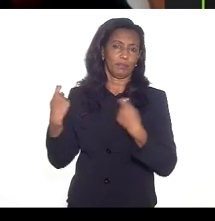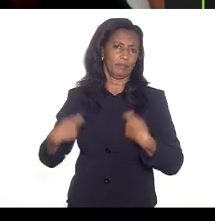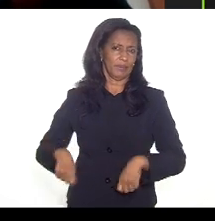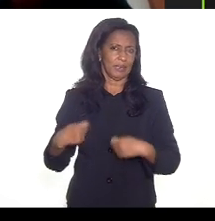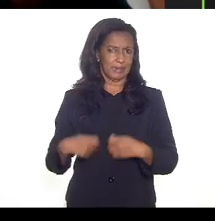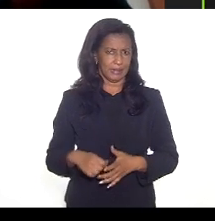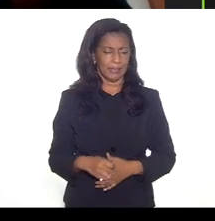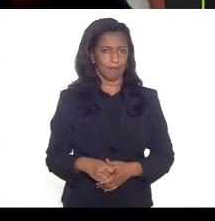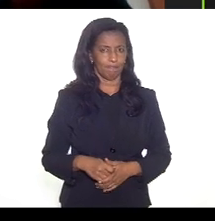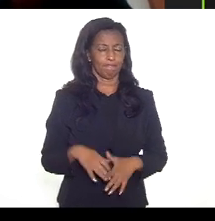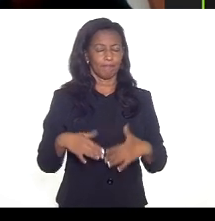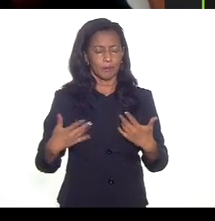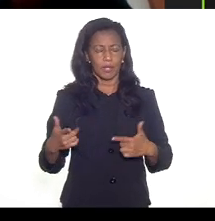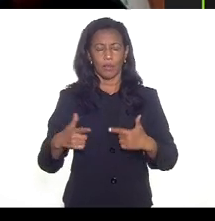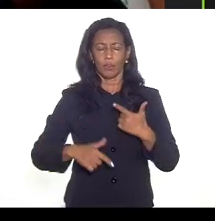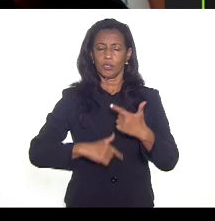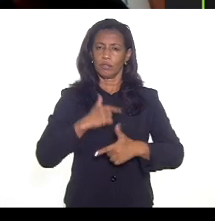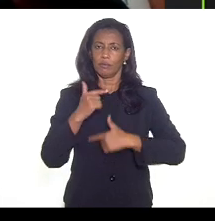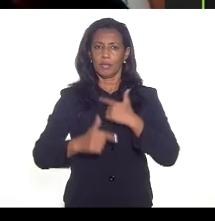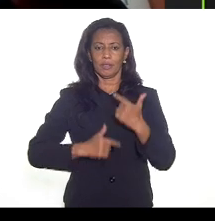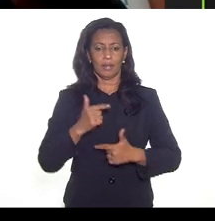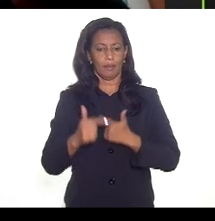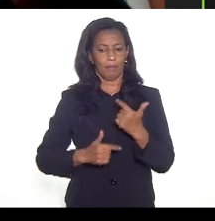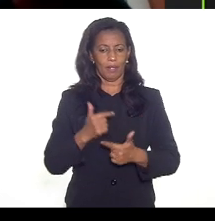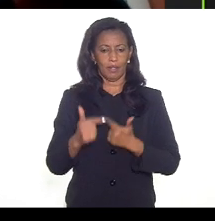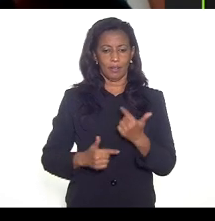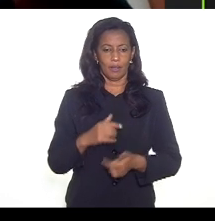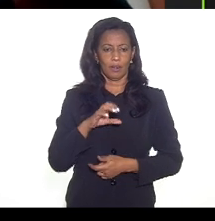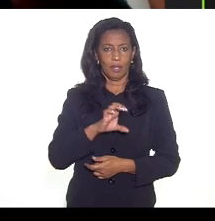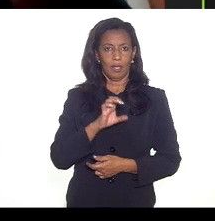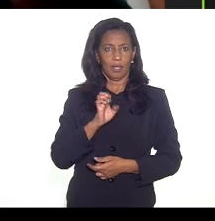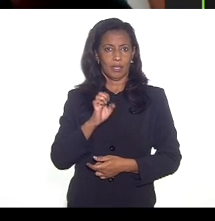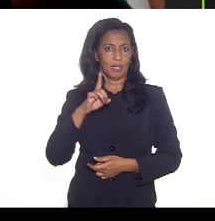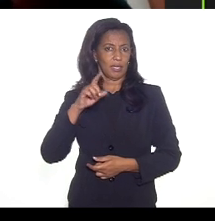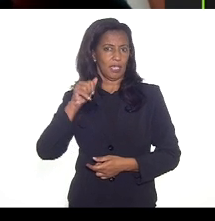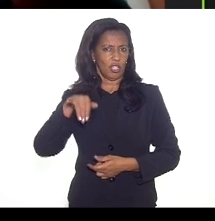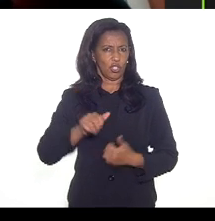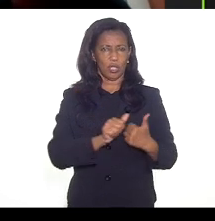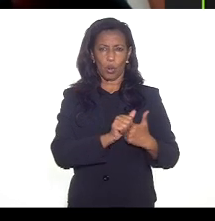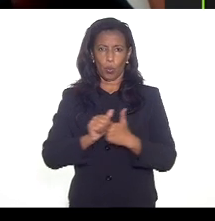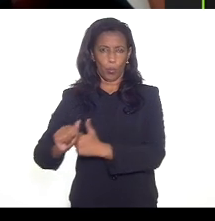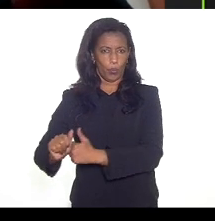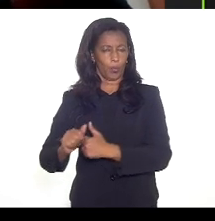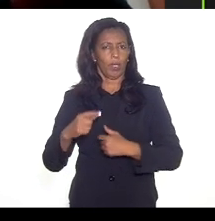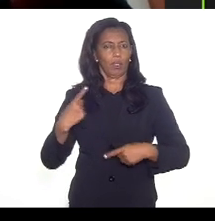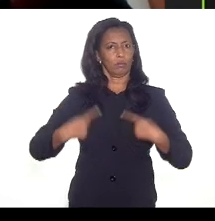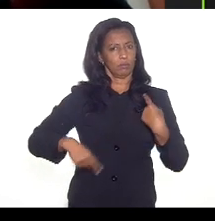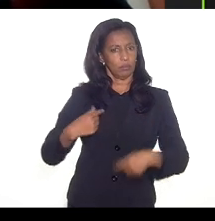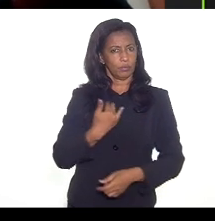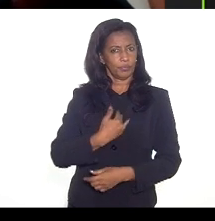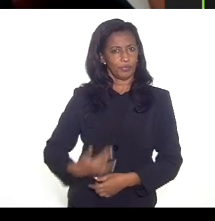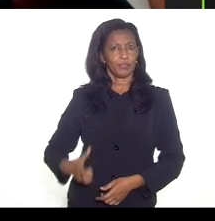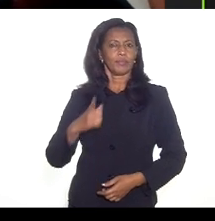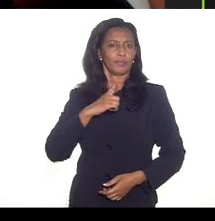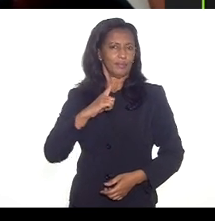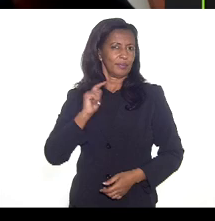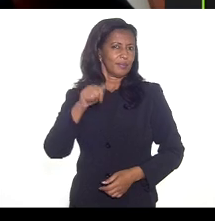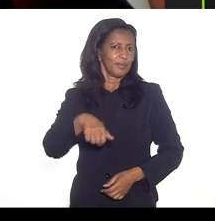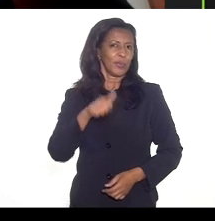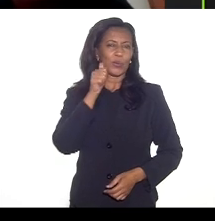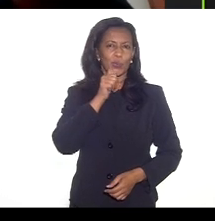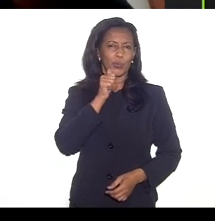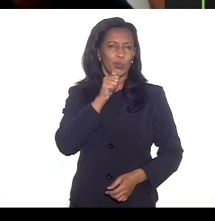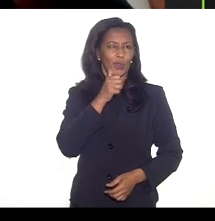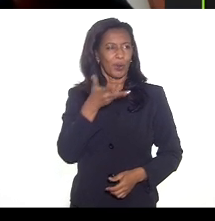vem trabalhando com isso, o CEDIN tem acompanhado as políticas públicas, temos aqui